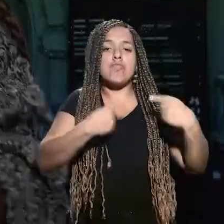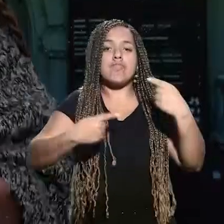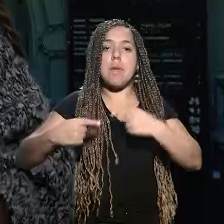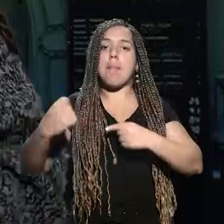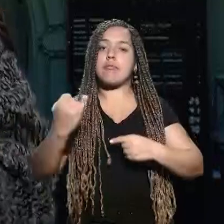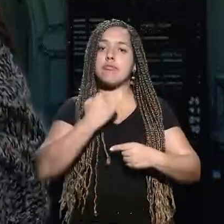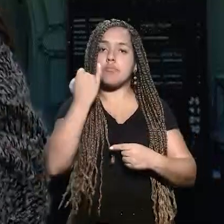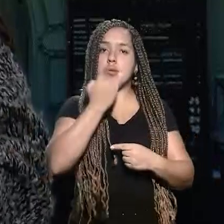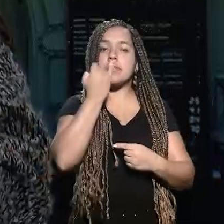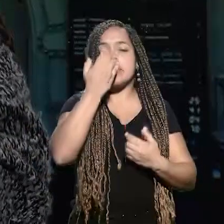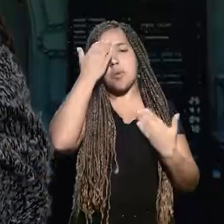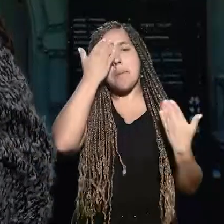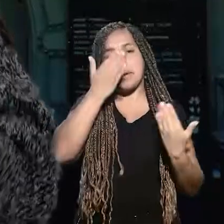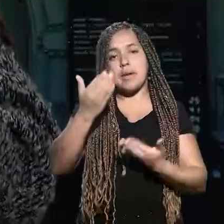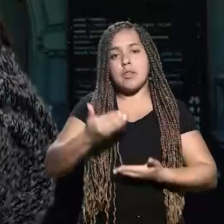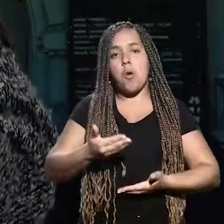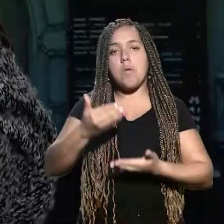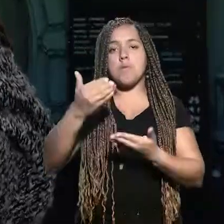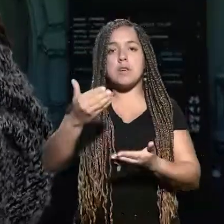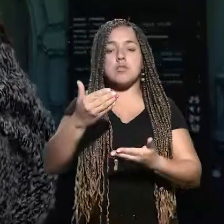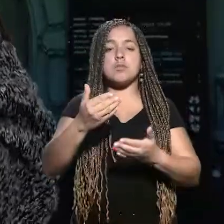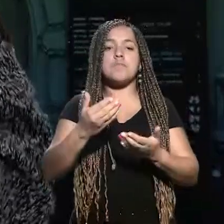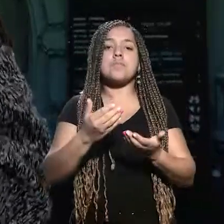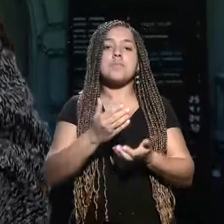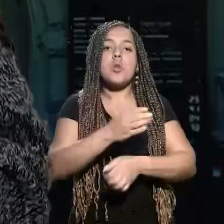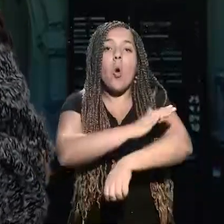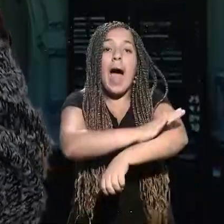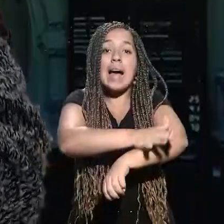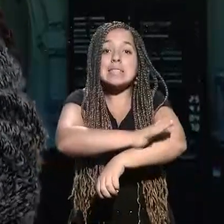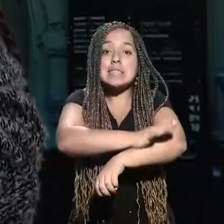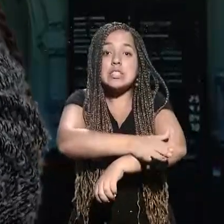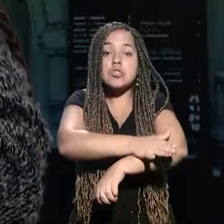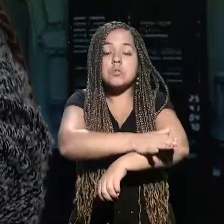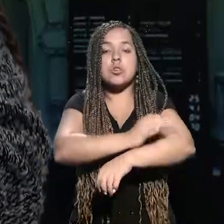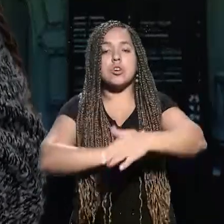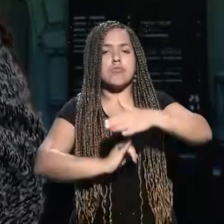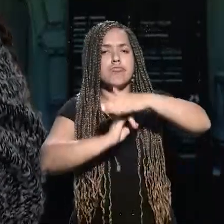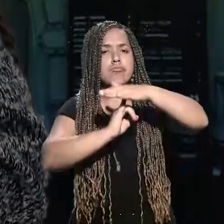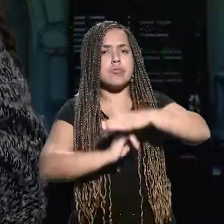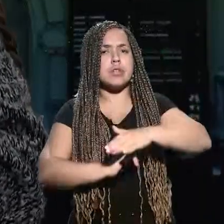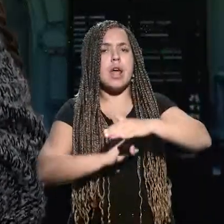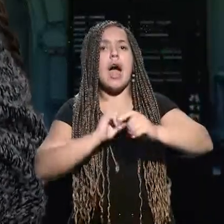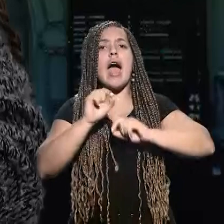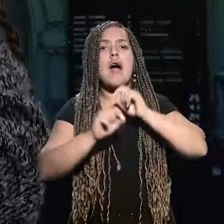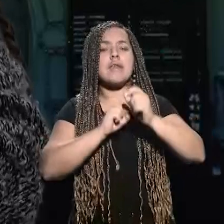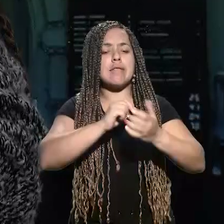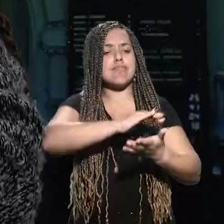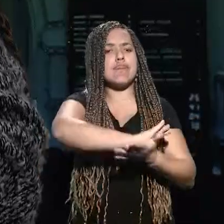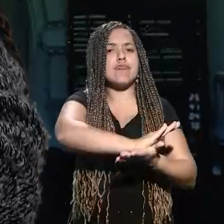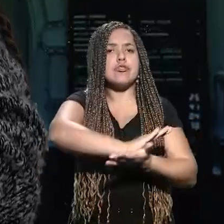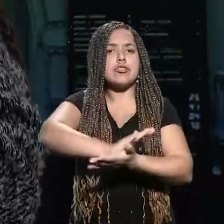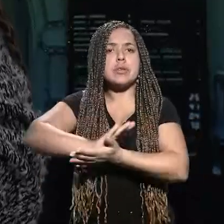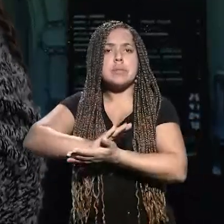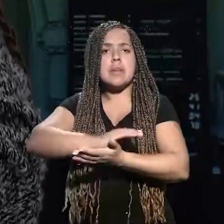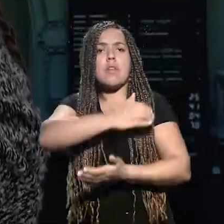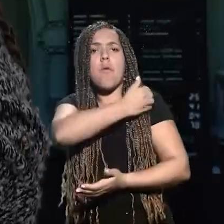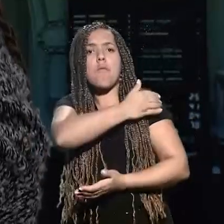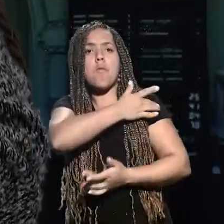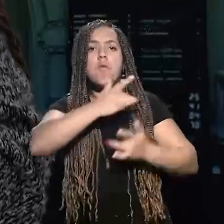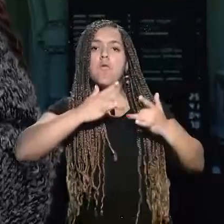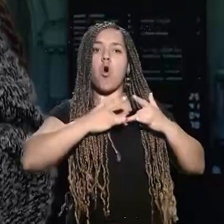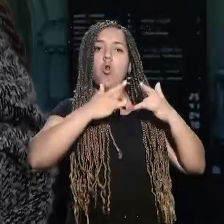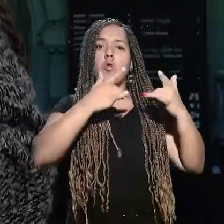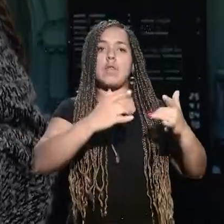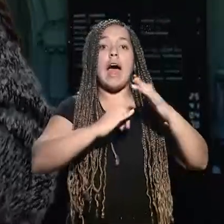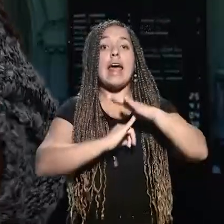racismo institucional, ele nasce como um sistema de discriminação voluntária